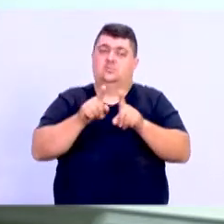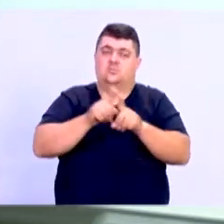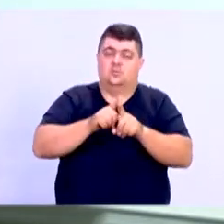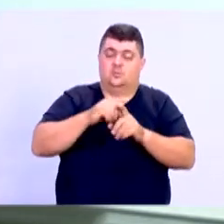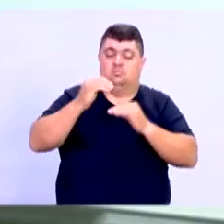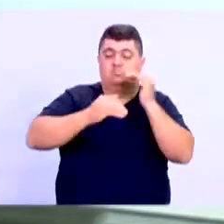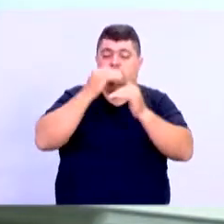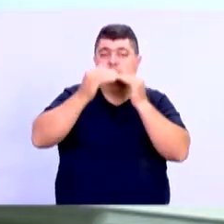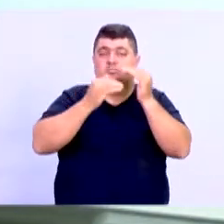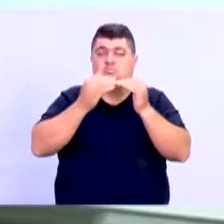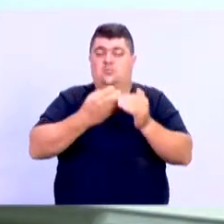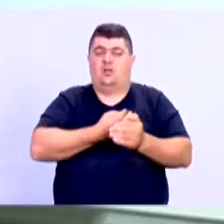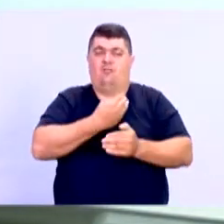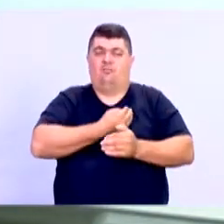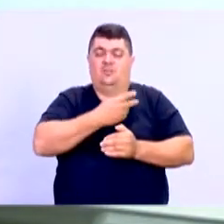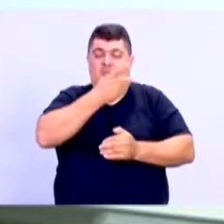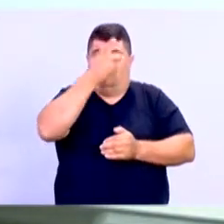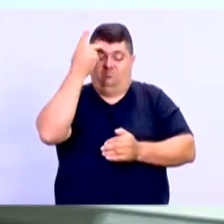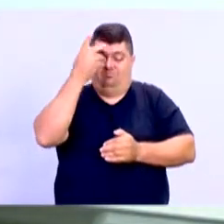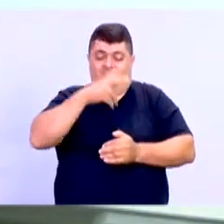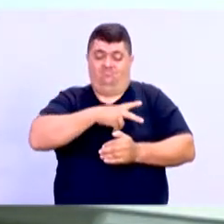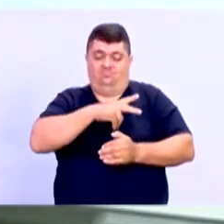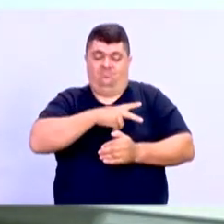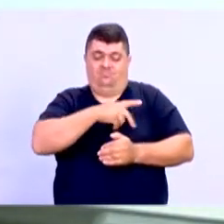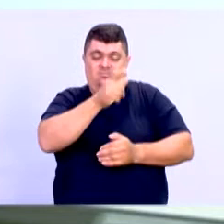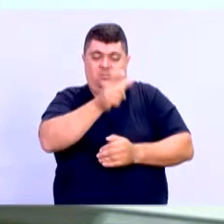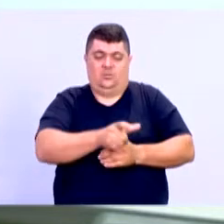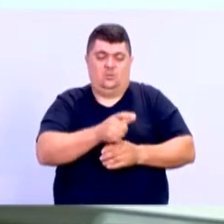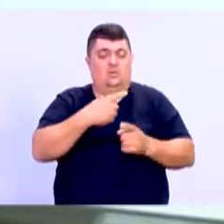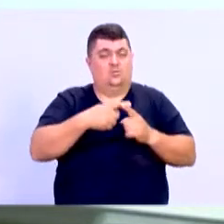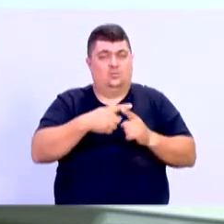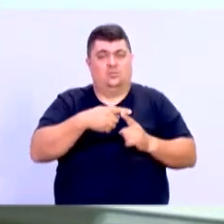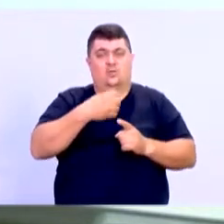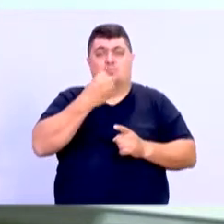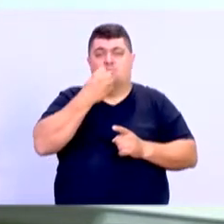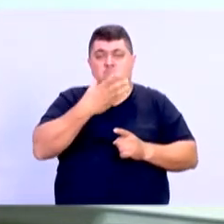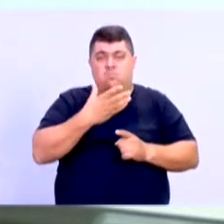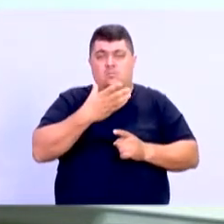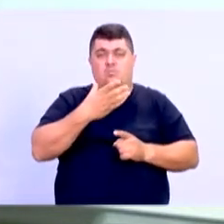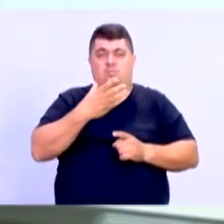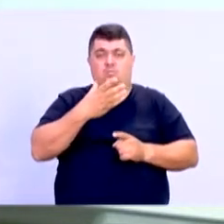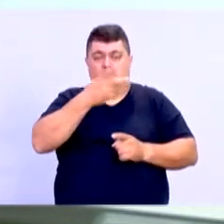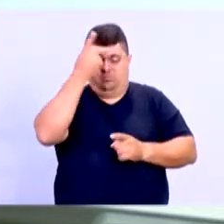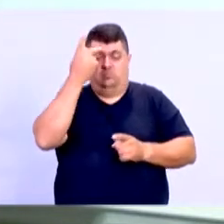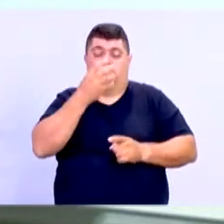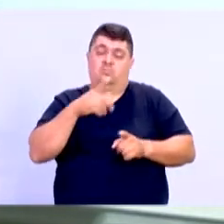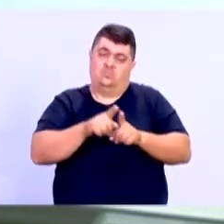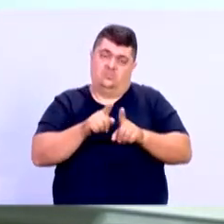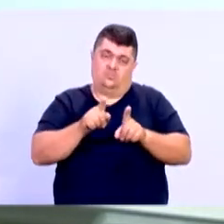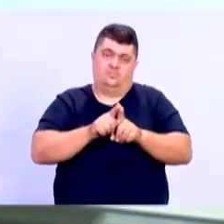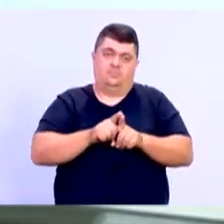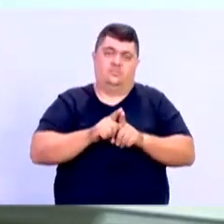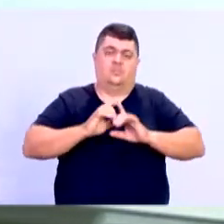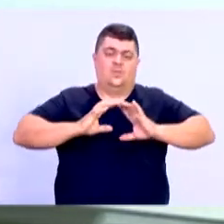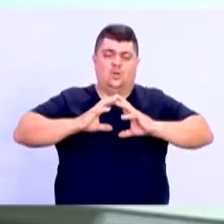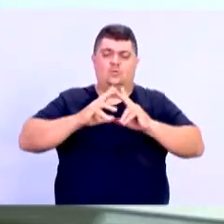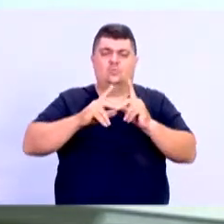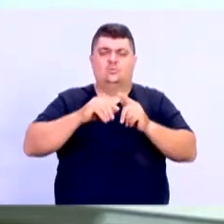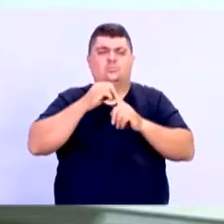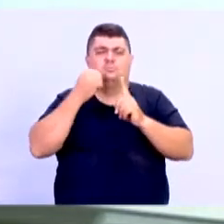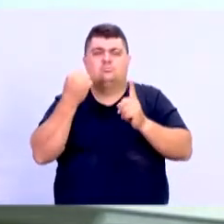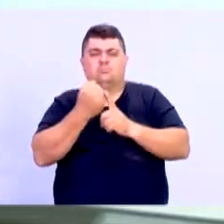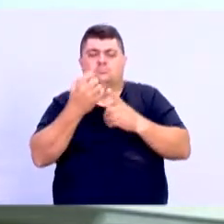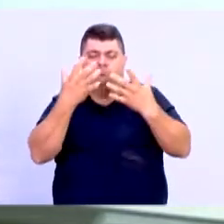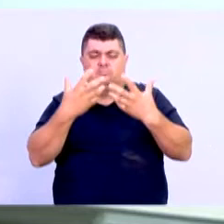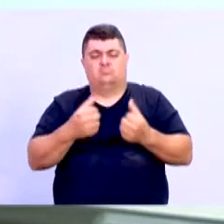em desenvolver a vida pessoal, para que ele se torne também um ótimo cidadão. Com isso, toda a